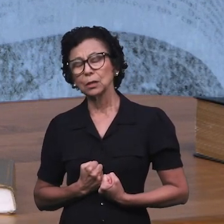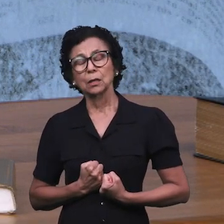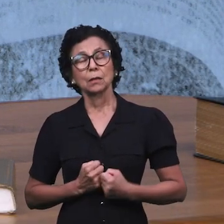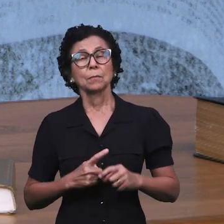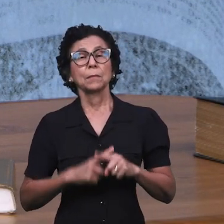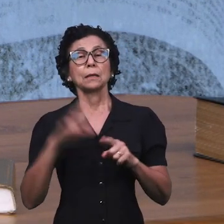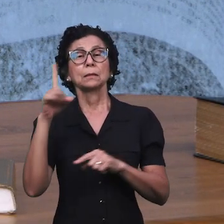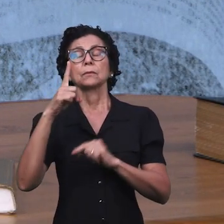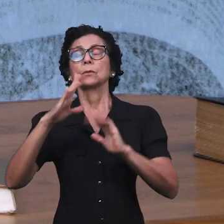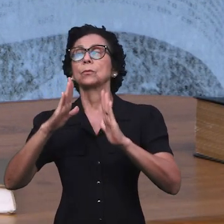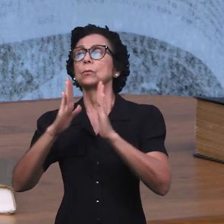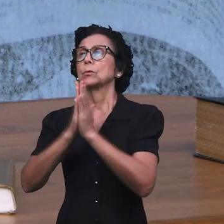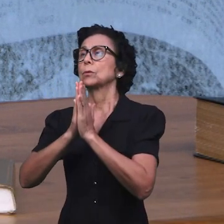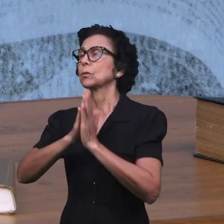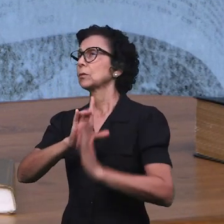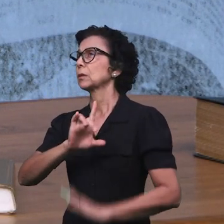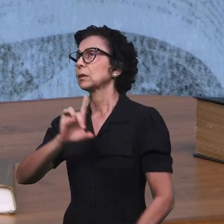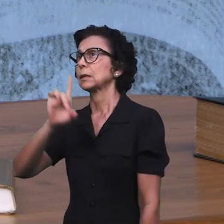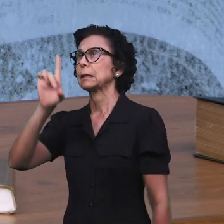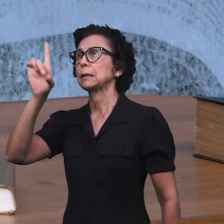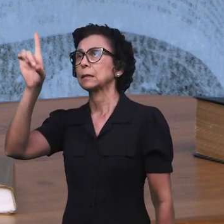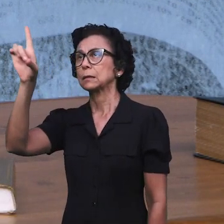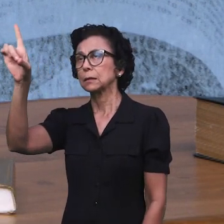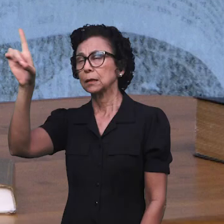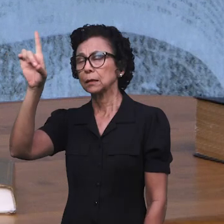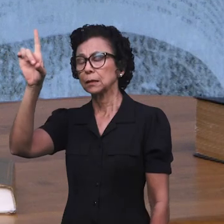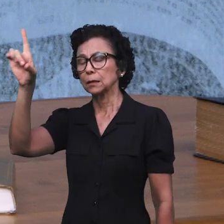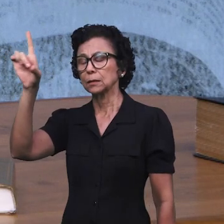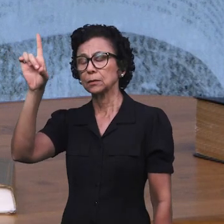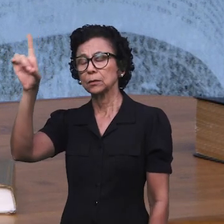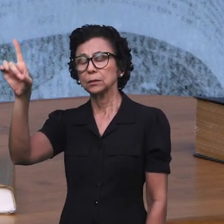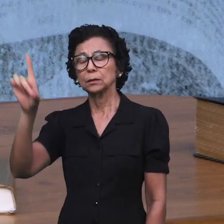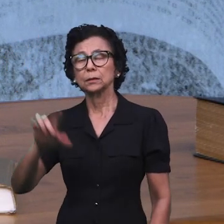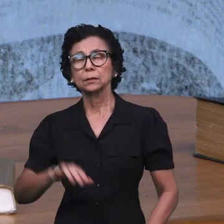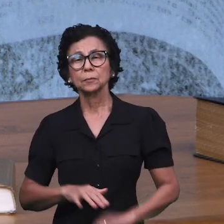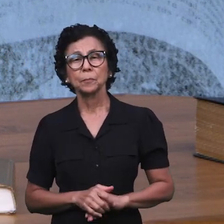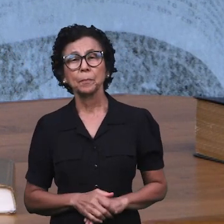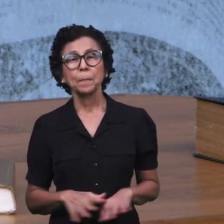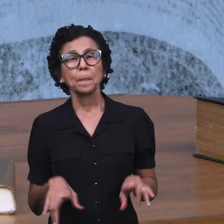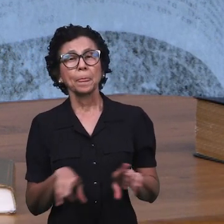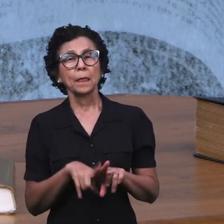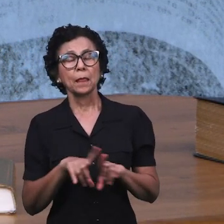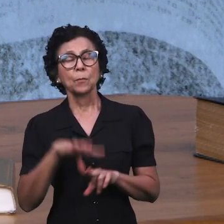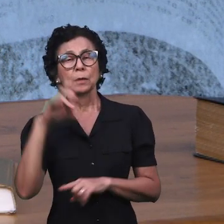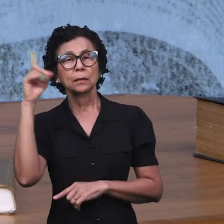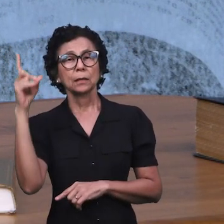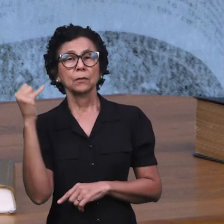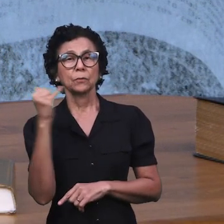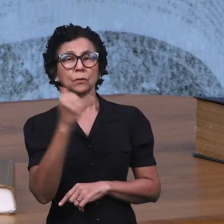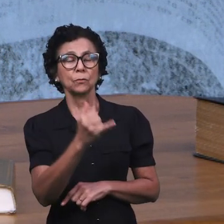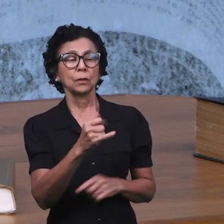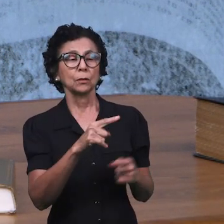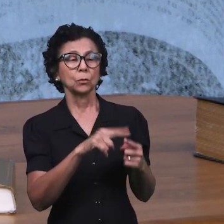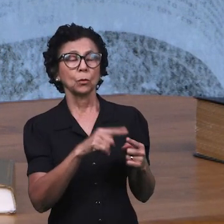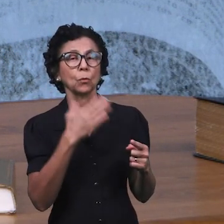seu Deus. E disse Davi a Abiatar, o sacerdote, filho de